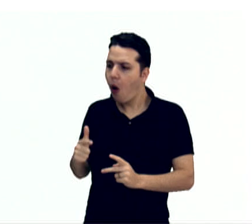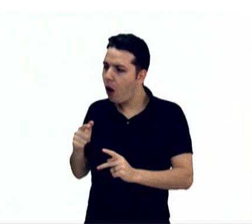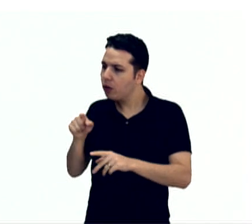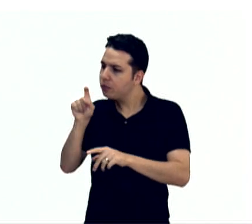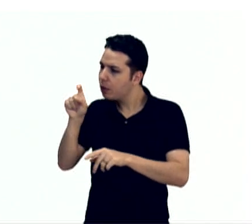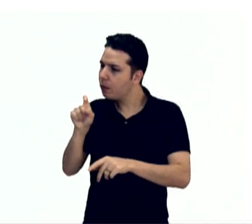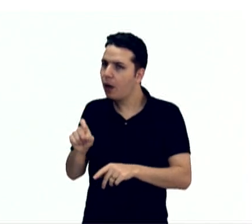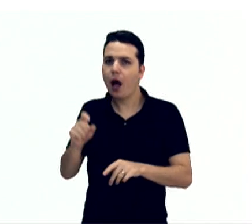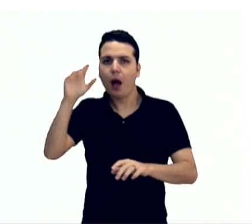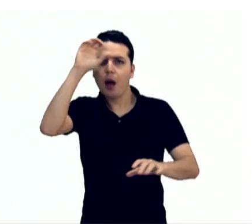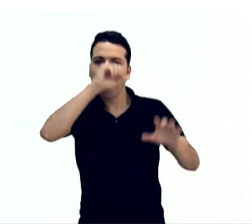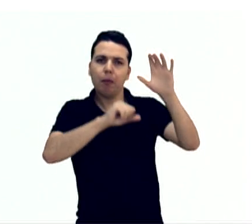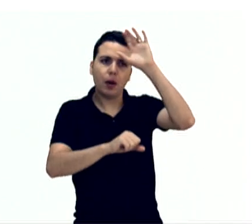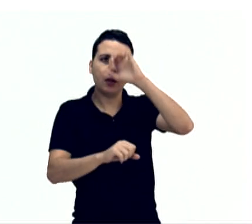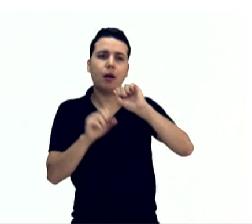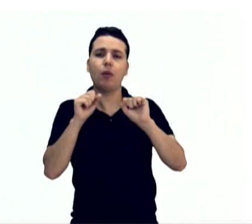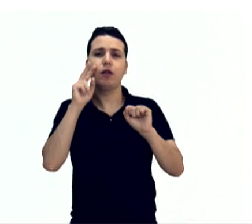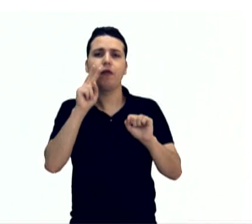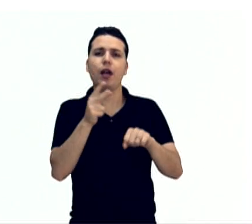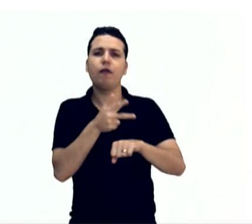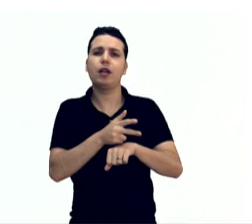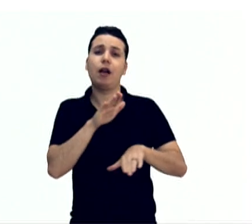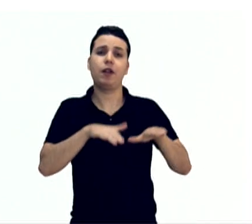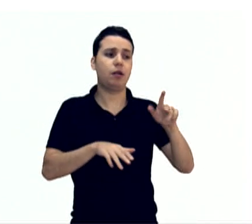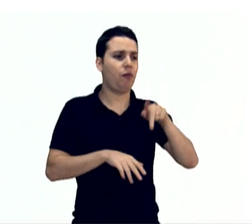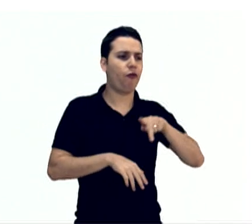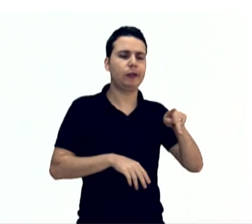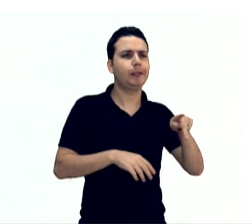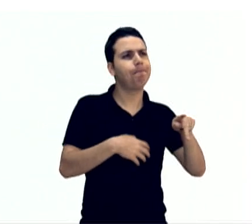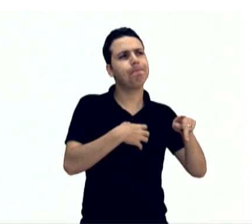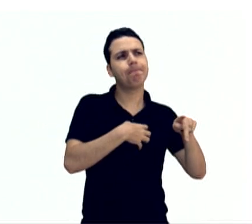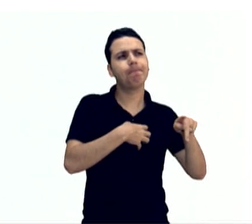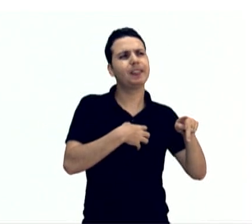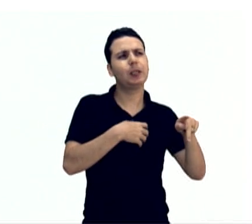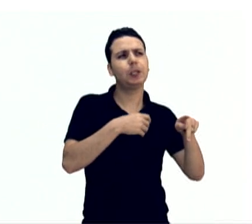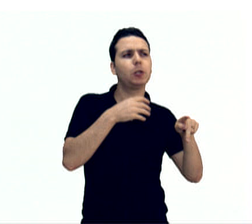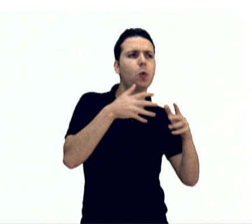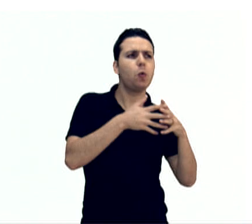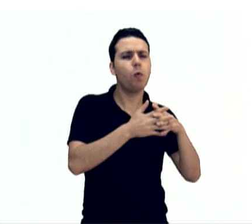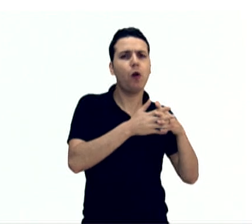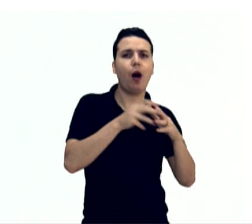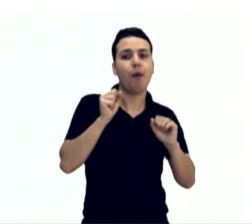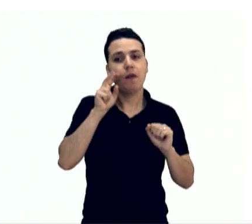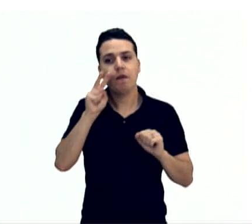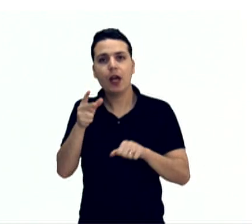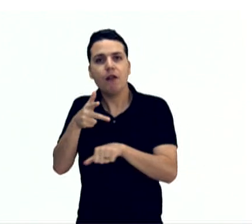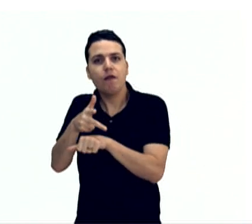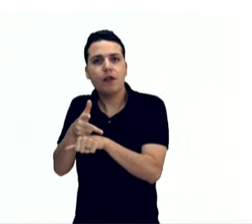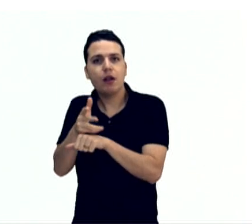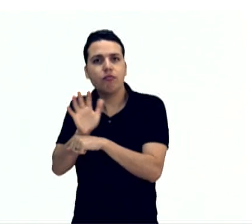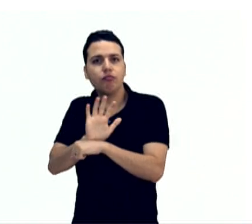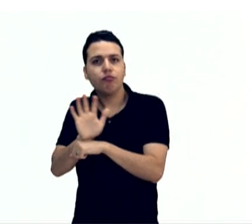professor não foi muito claro, daí você encontra um outro vídeo. Ah, agora eu entendi melhor. Então, vocês vão poder